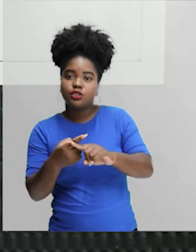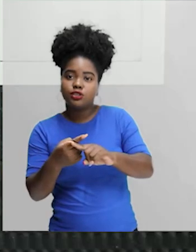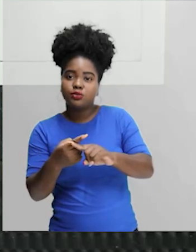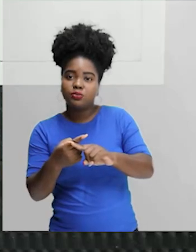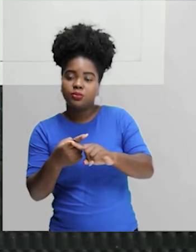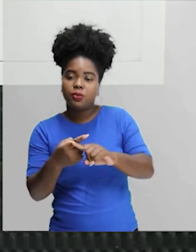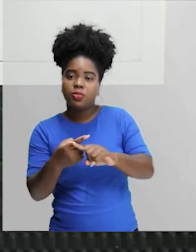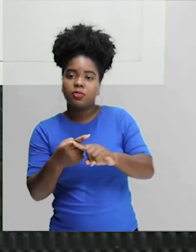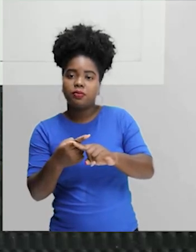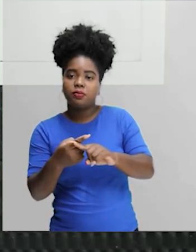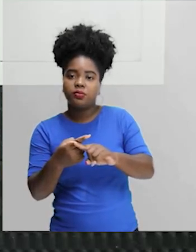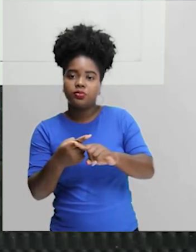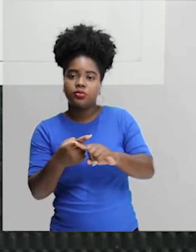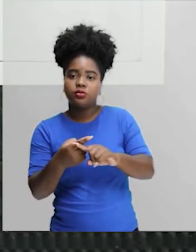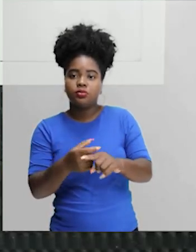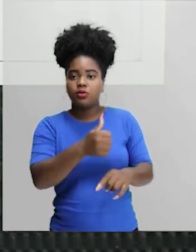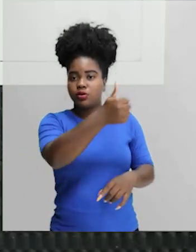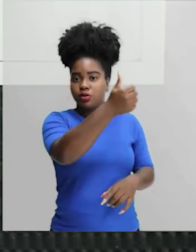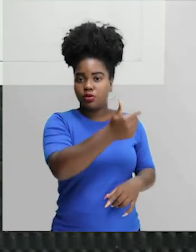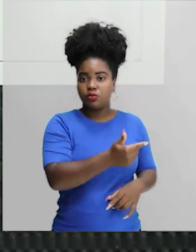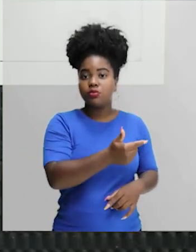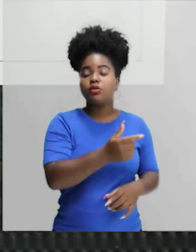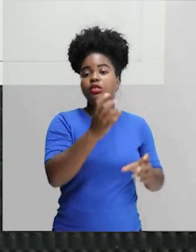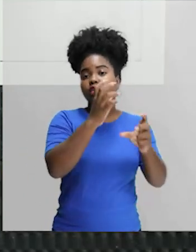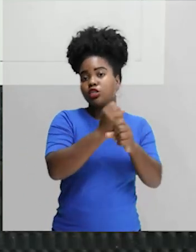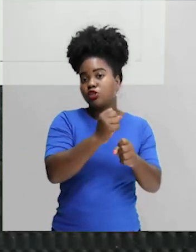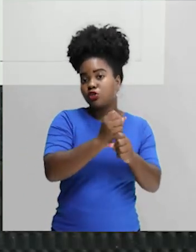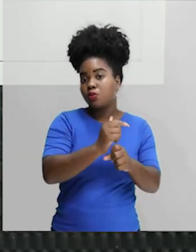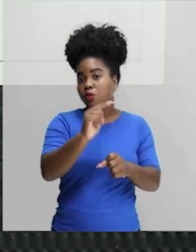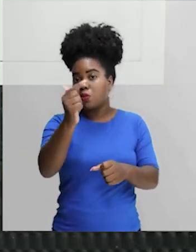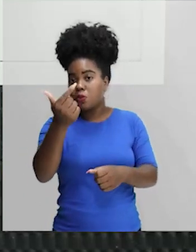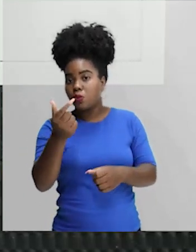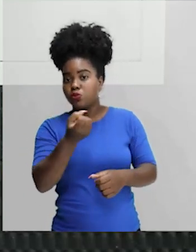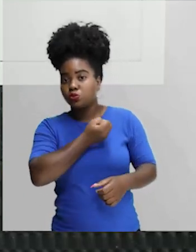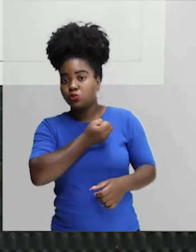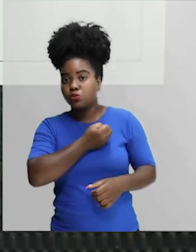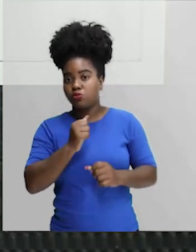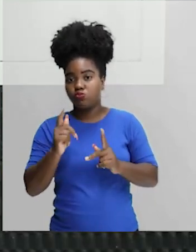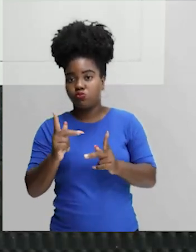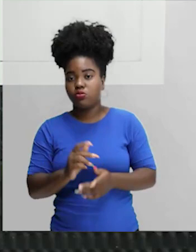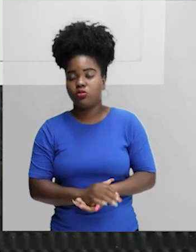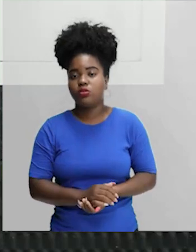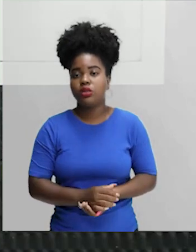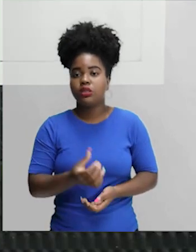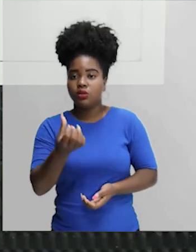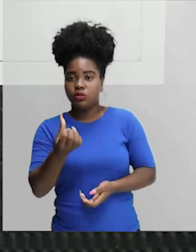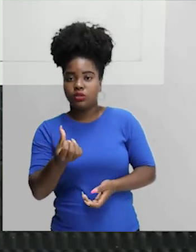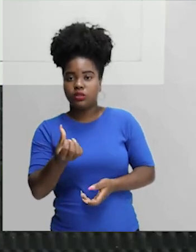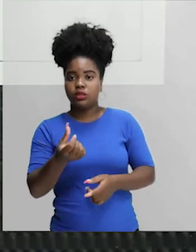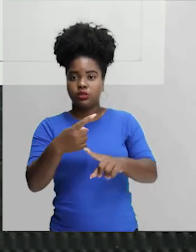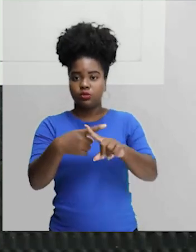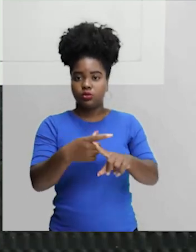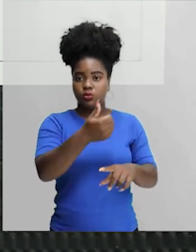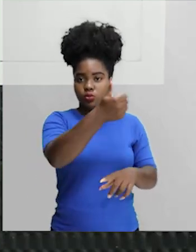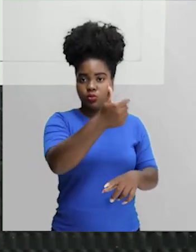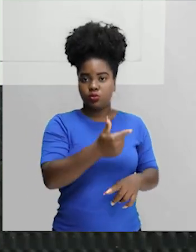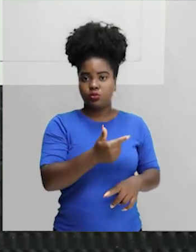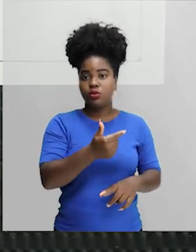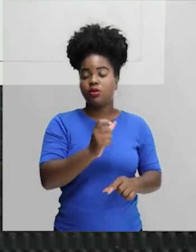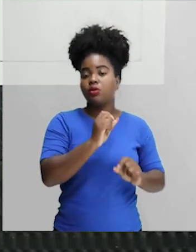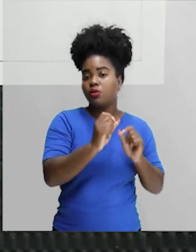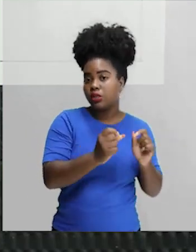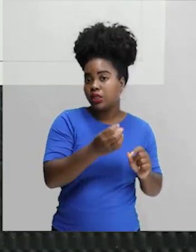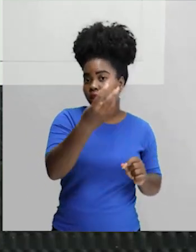raiz e soma com o próximo quociente. Tá? Então, esse 6 multiplicado por 1/2, ele vai dar quanto? Vai